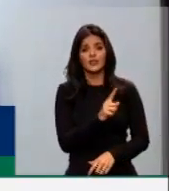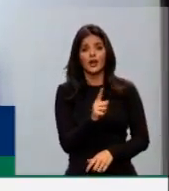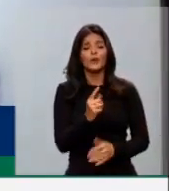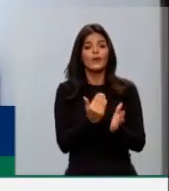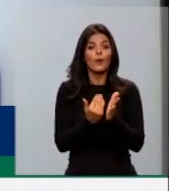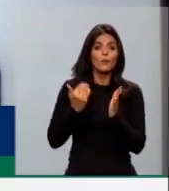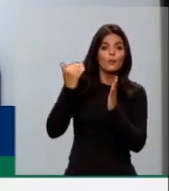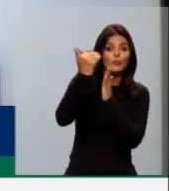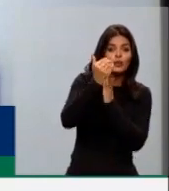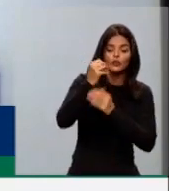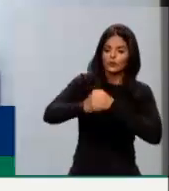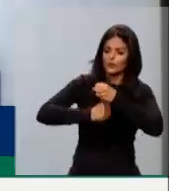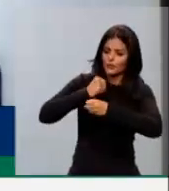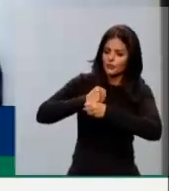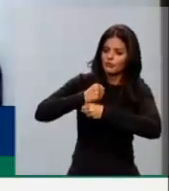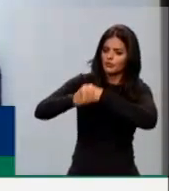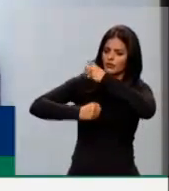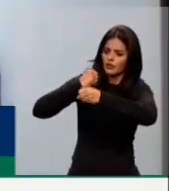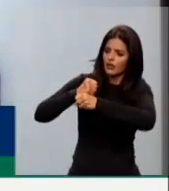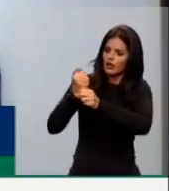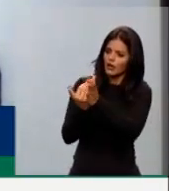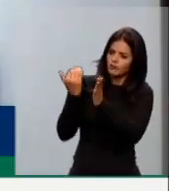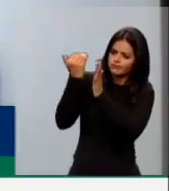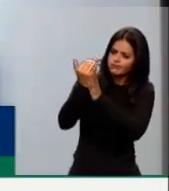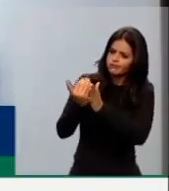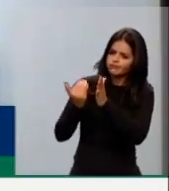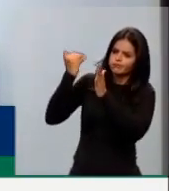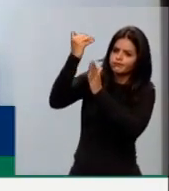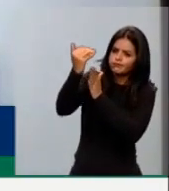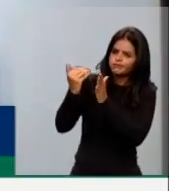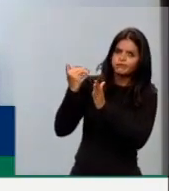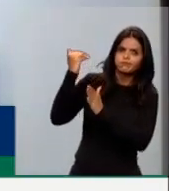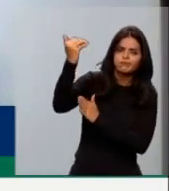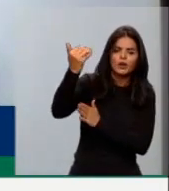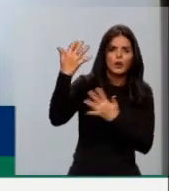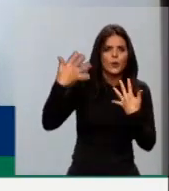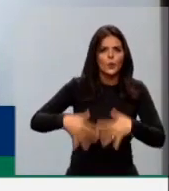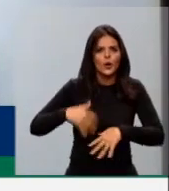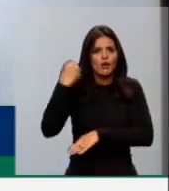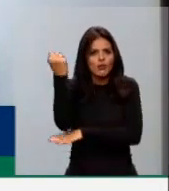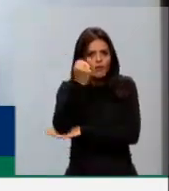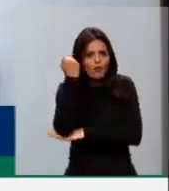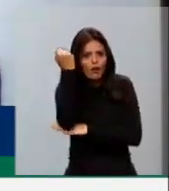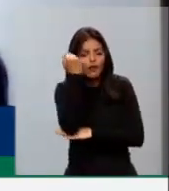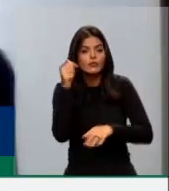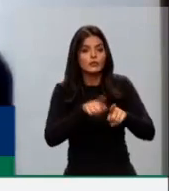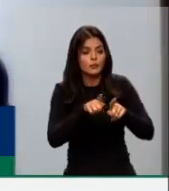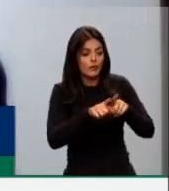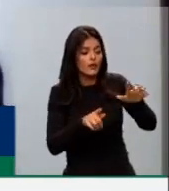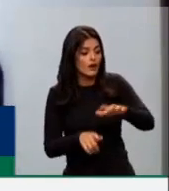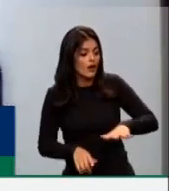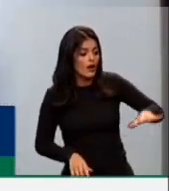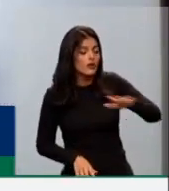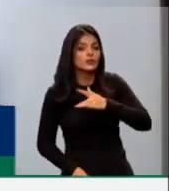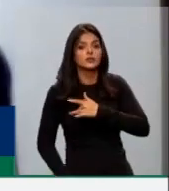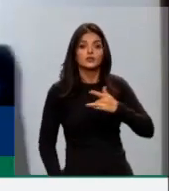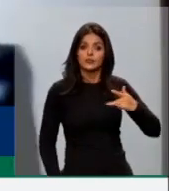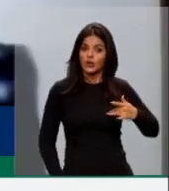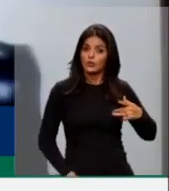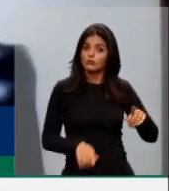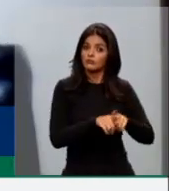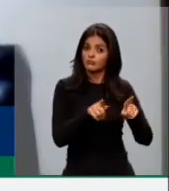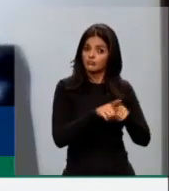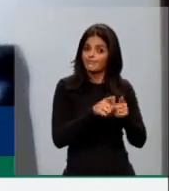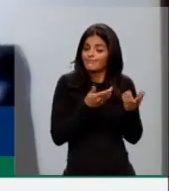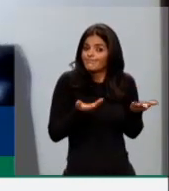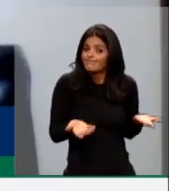aumento anual aí dessa porcentagem, isso é algo muito grave, e a gente também aborda isso no âmbito da saúde. E uma das questões